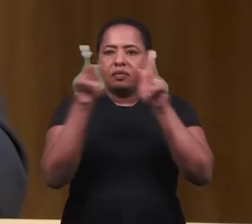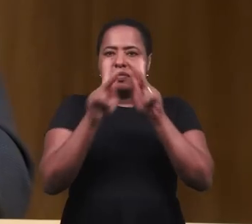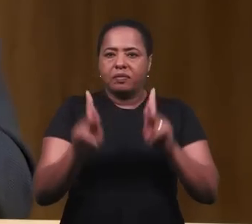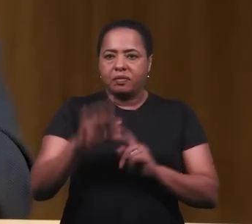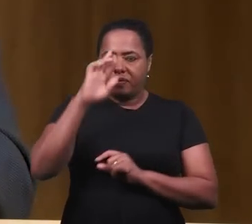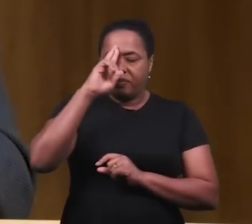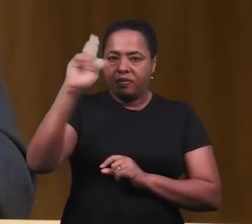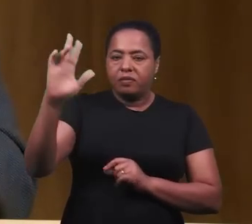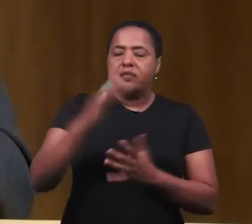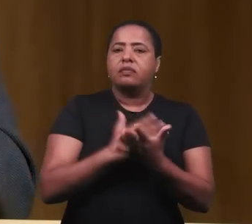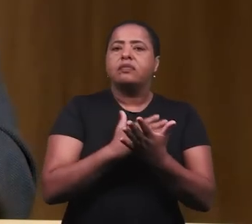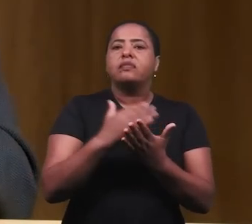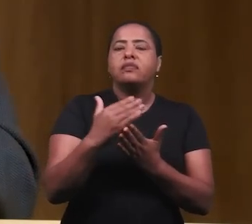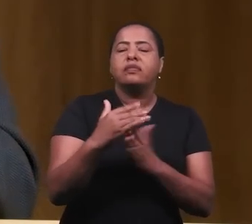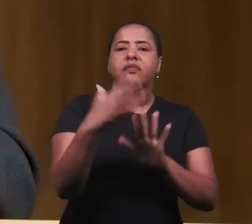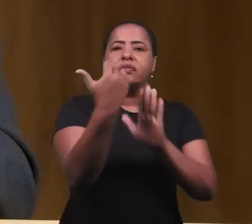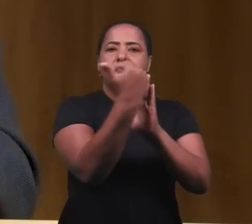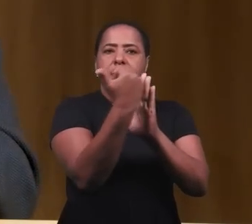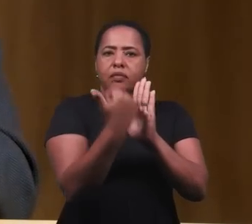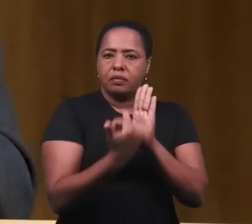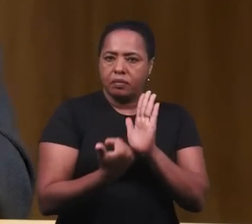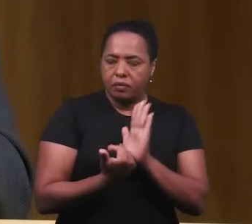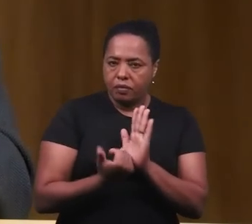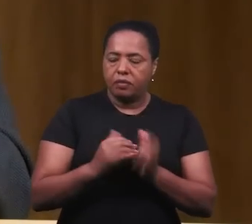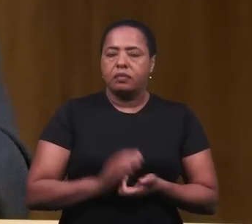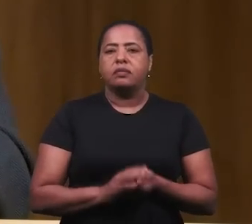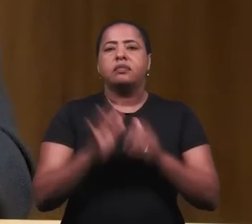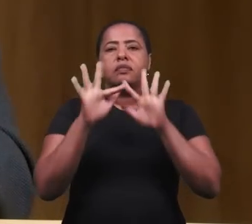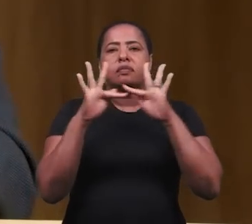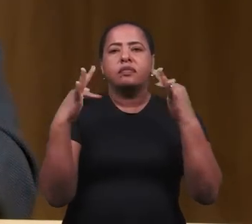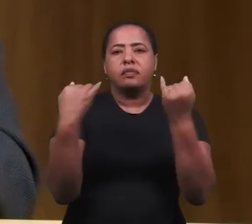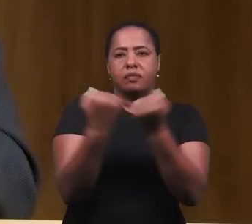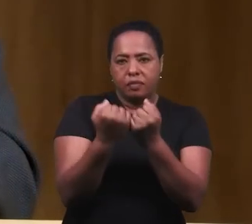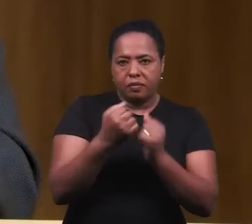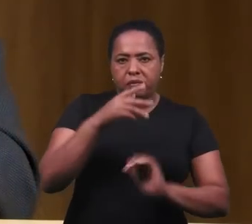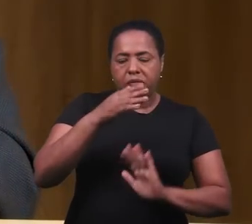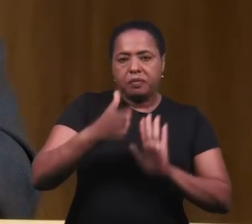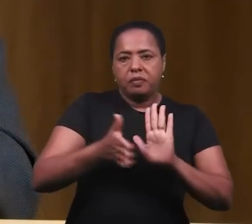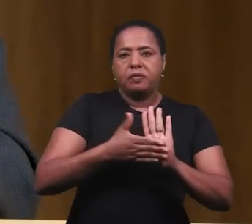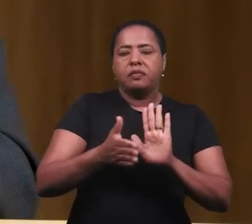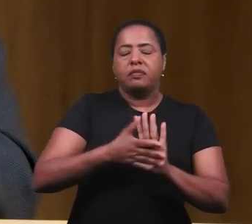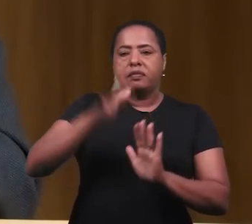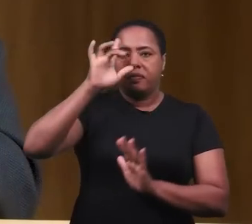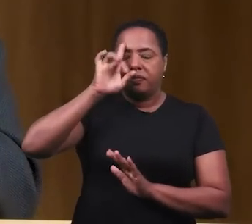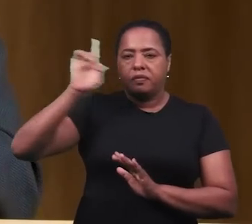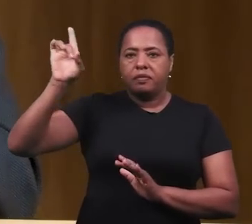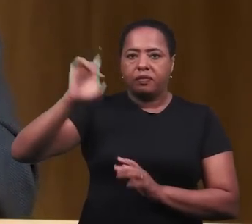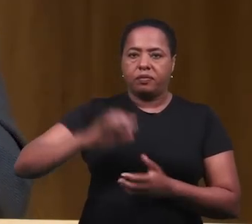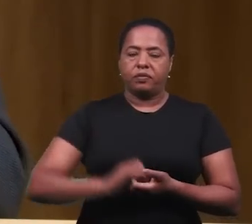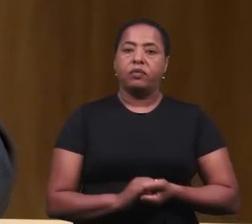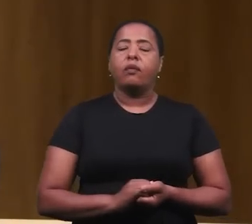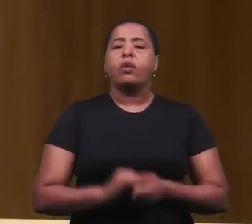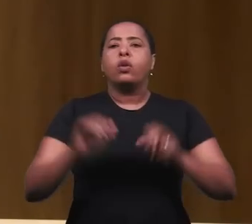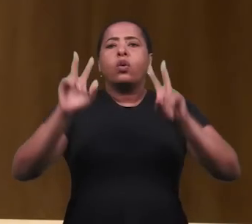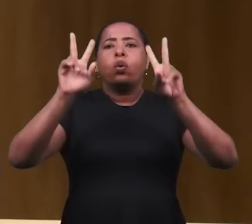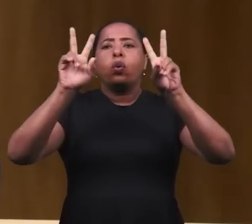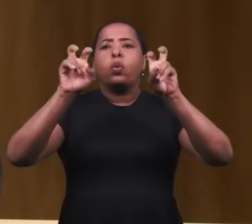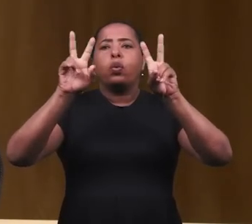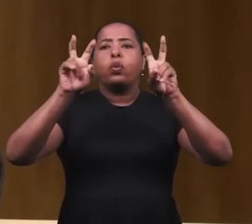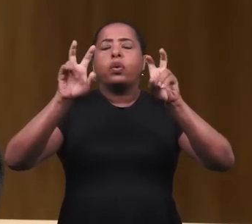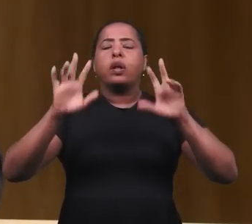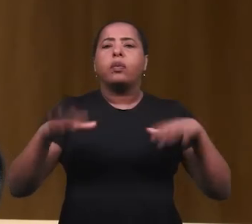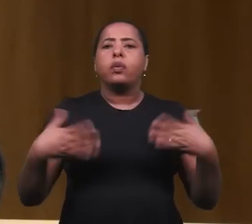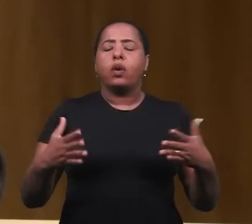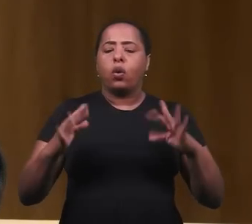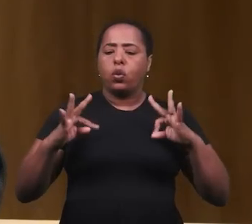Nós saudamos a todos que estão conosco com a paz do Senhor. Estamos dando início a mais um